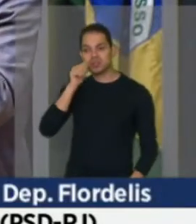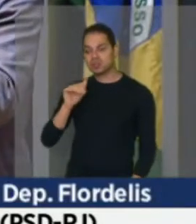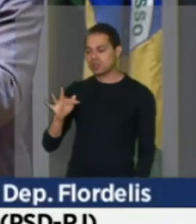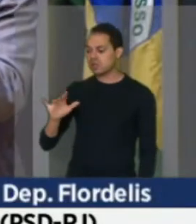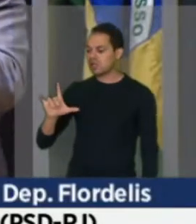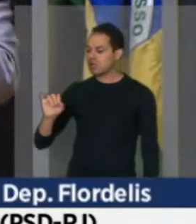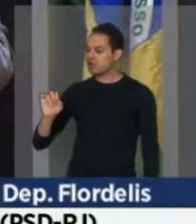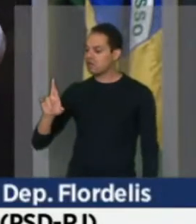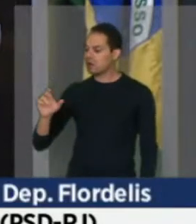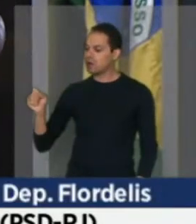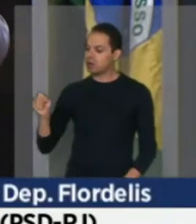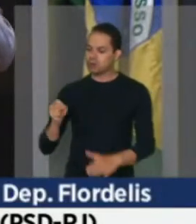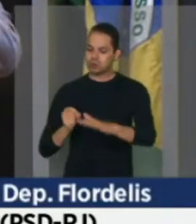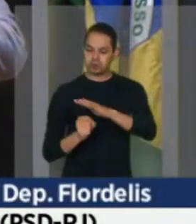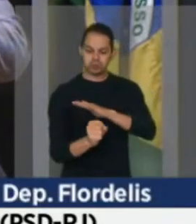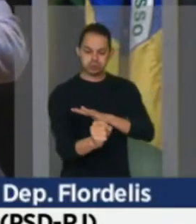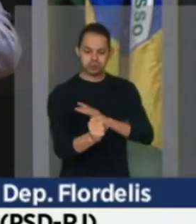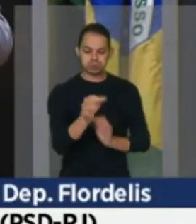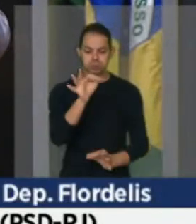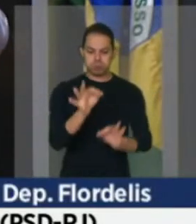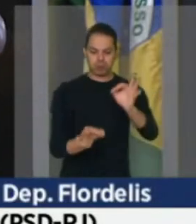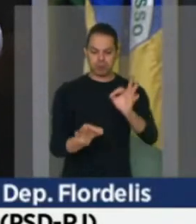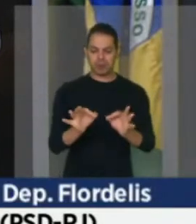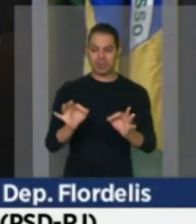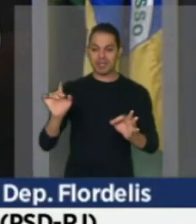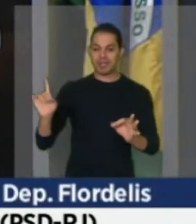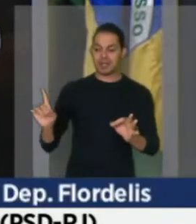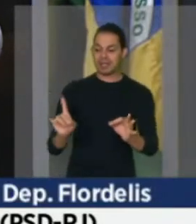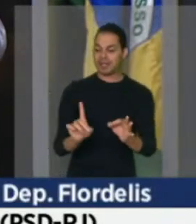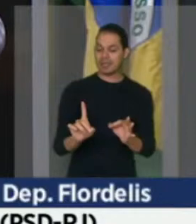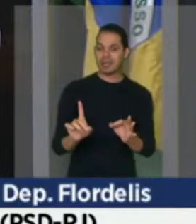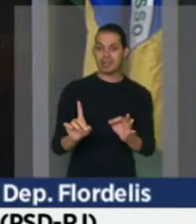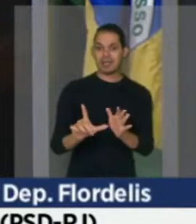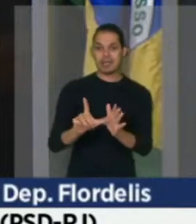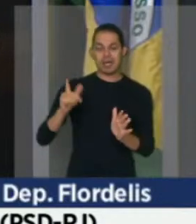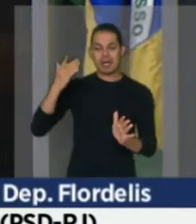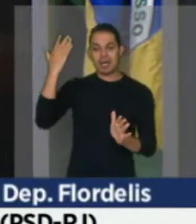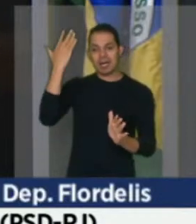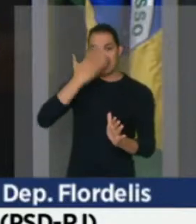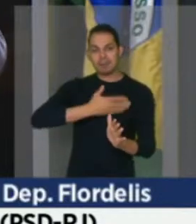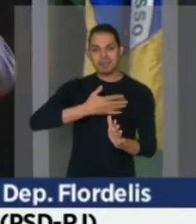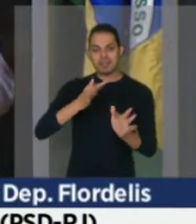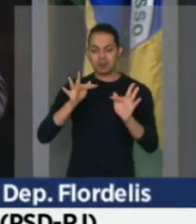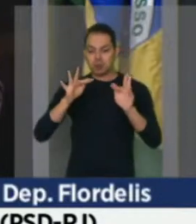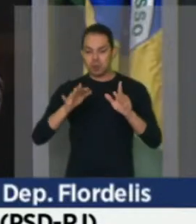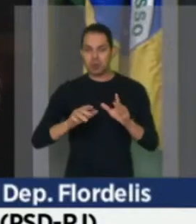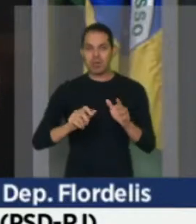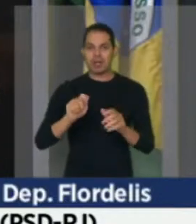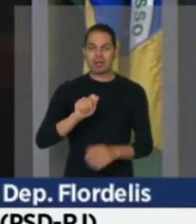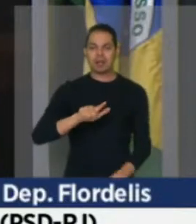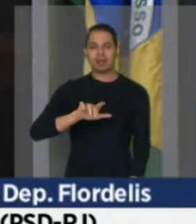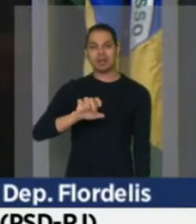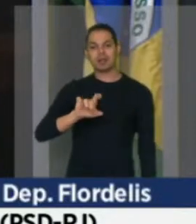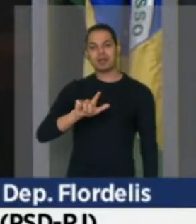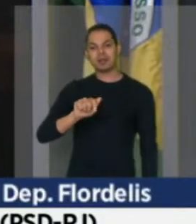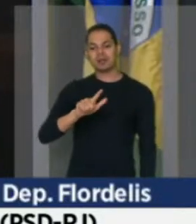júri, pasmem, sem ter apresentado nem alegações finais.